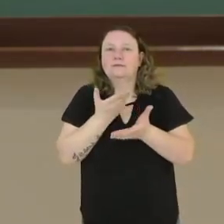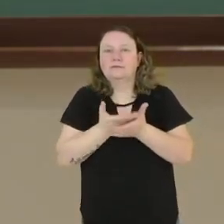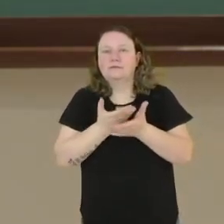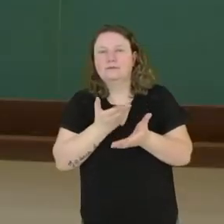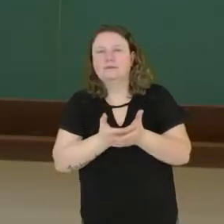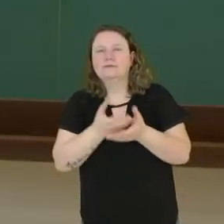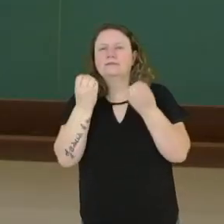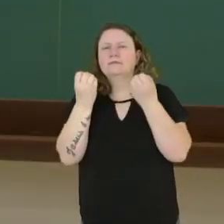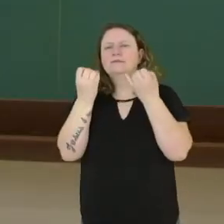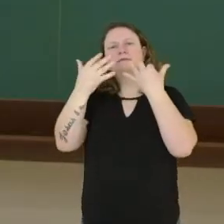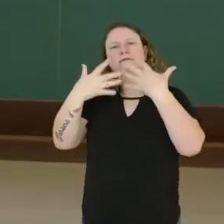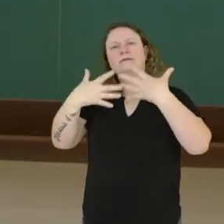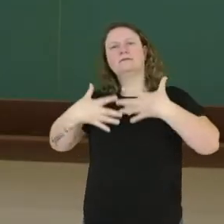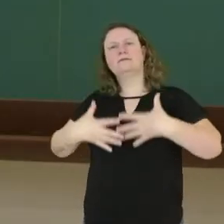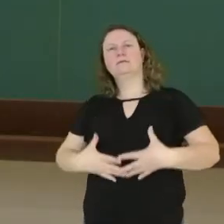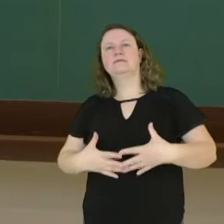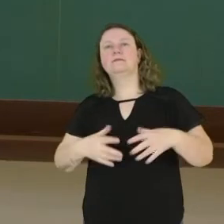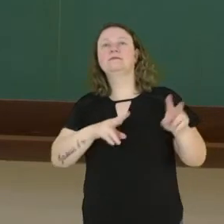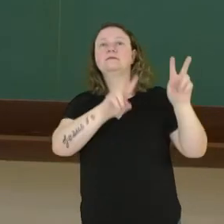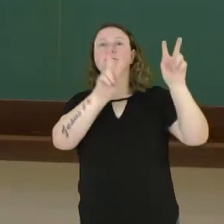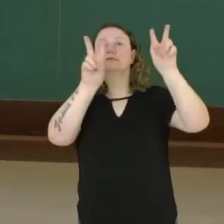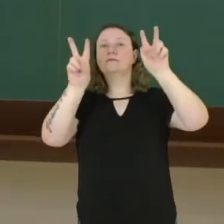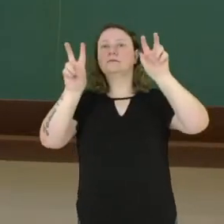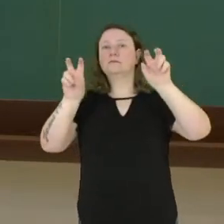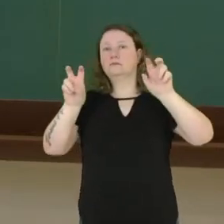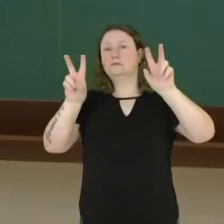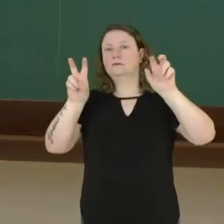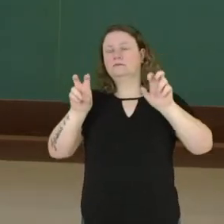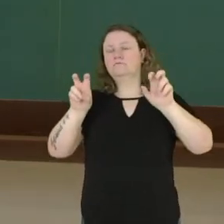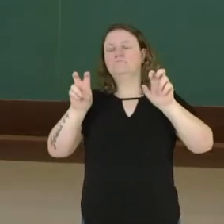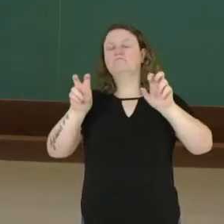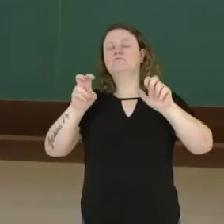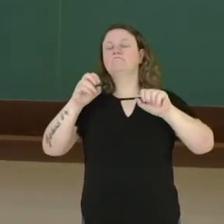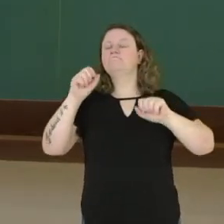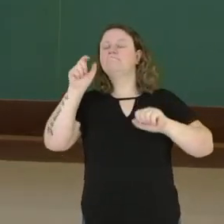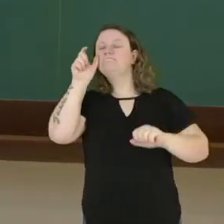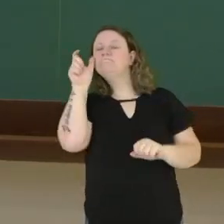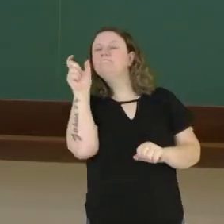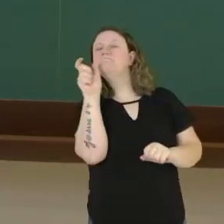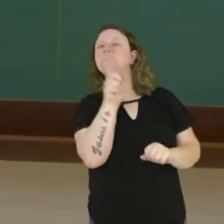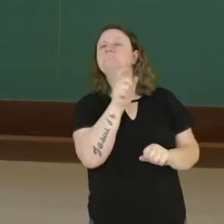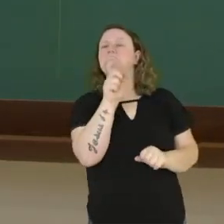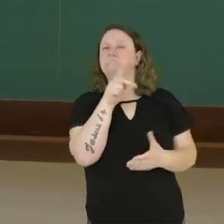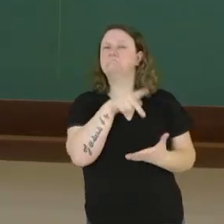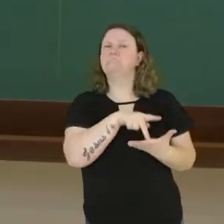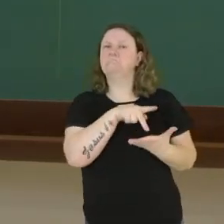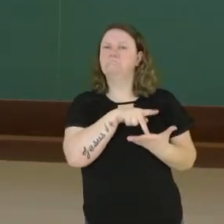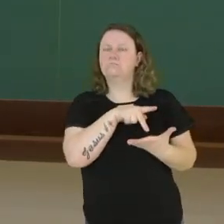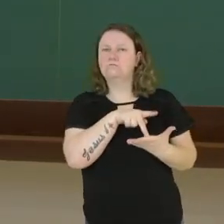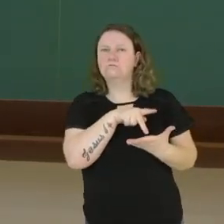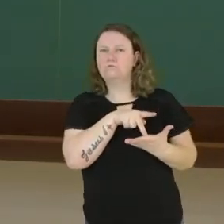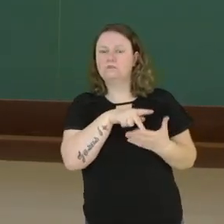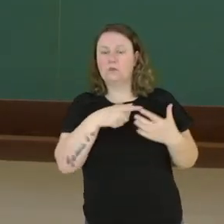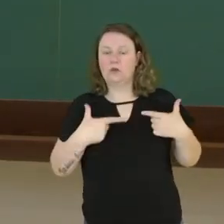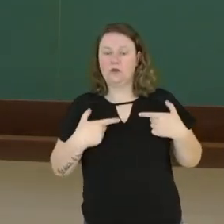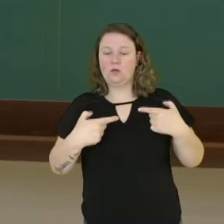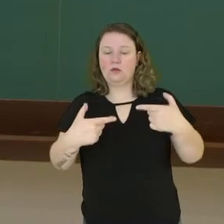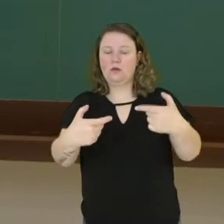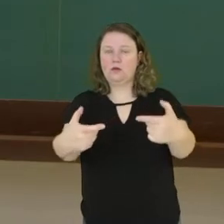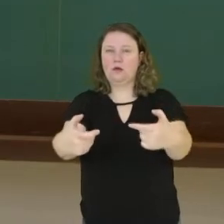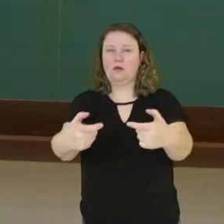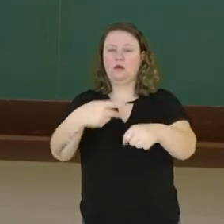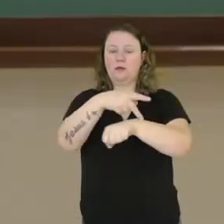vai falar sobre um assunto interessantíssimo. A gente vai falar sobre a Guerra do